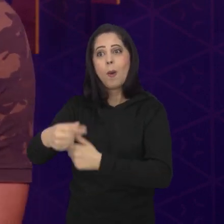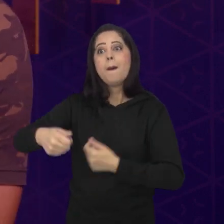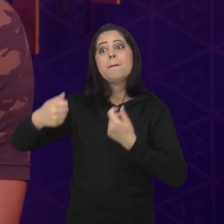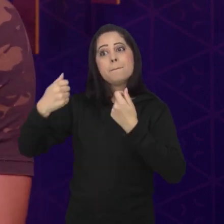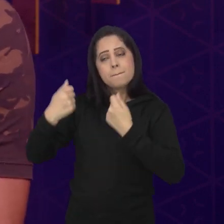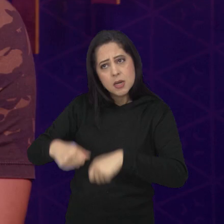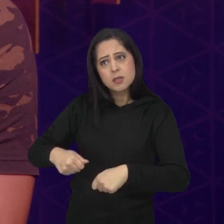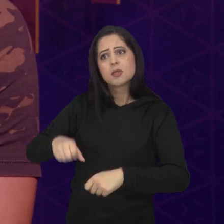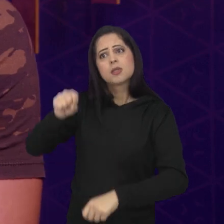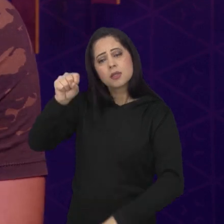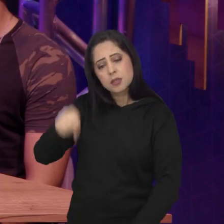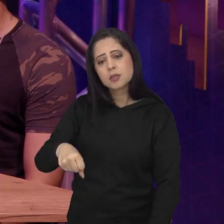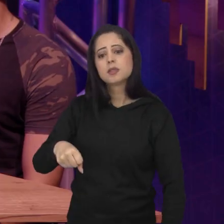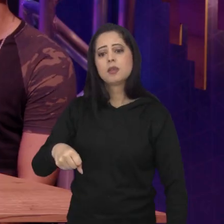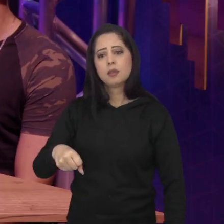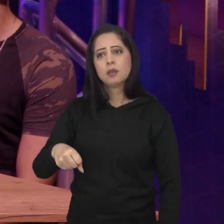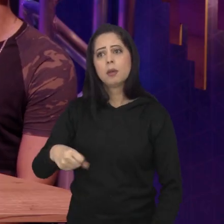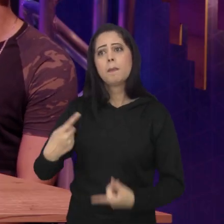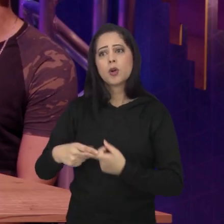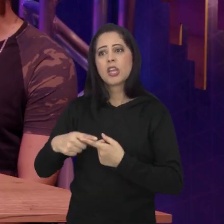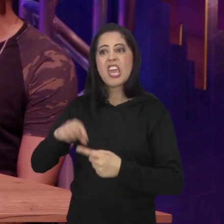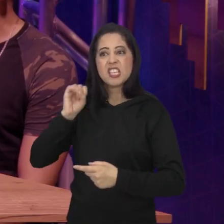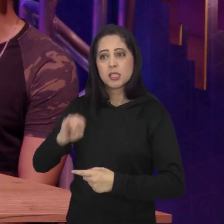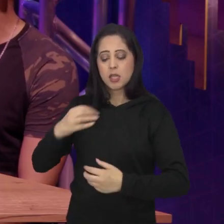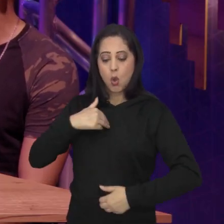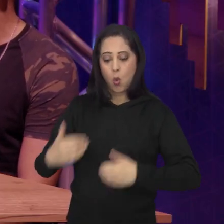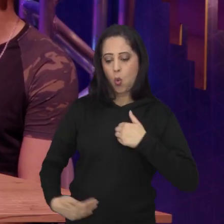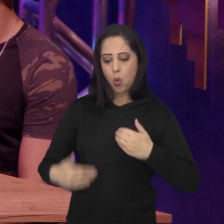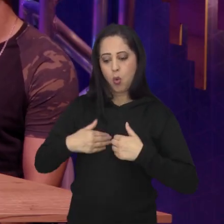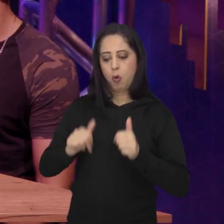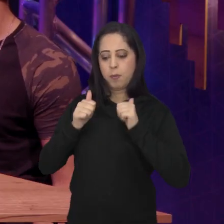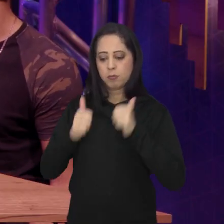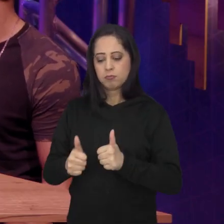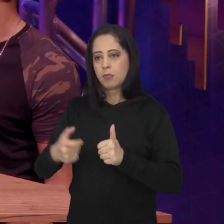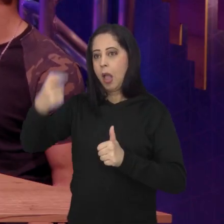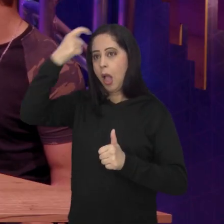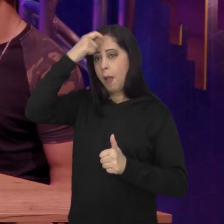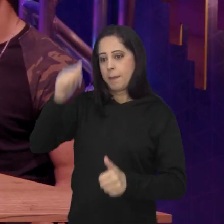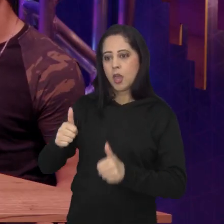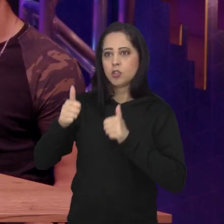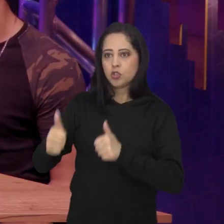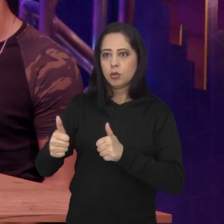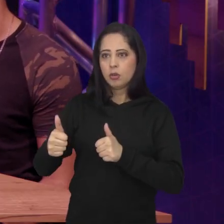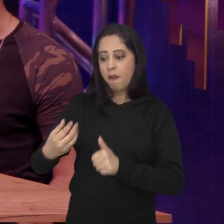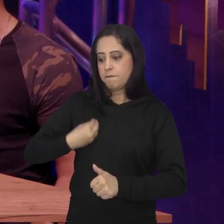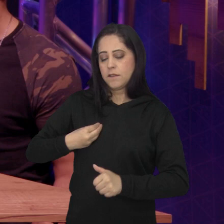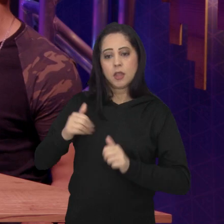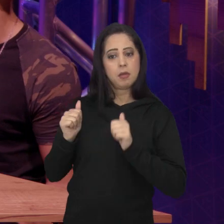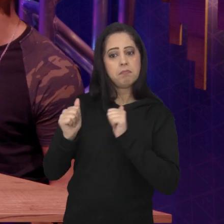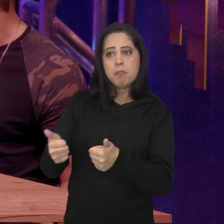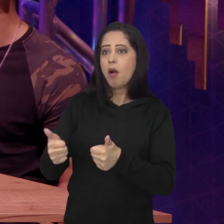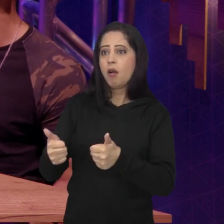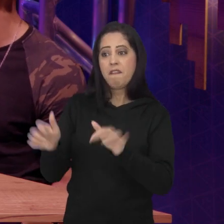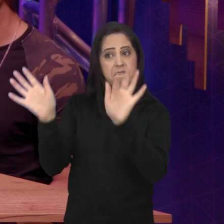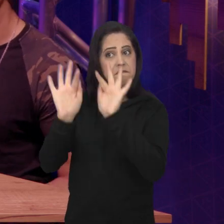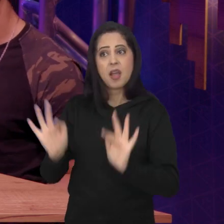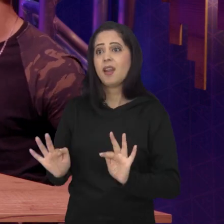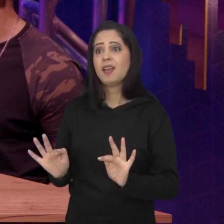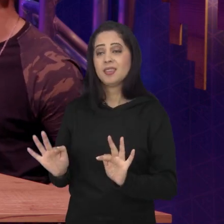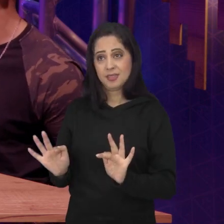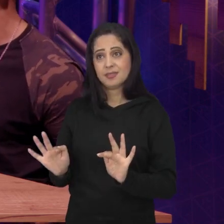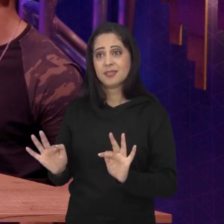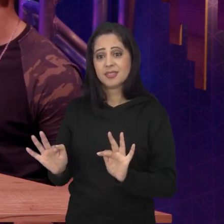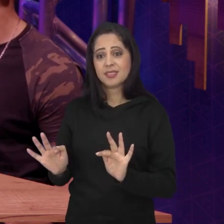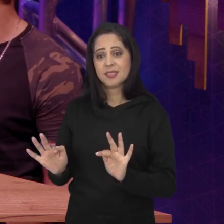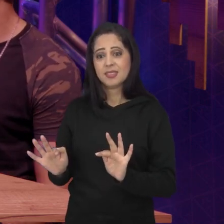precisa se exercitar para tá bem, né? Uhum. Porque qual que é, afinal de contas, o objetivo dessa vida? A gente tem que